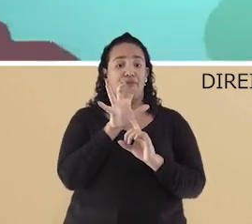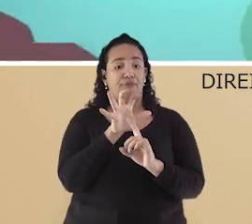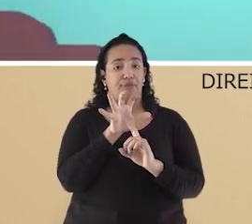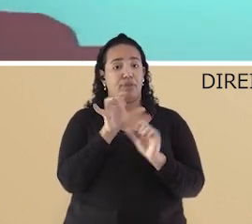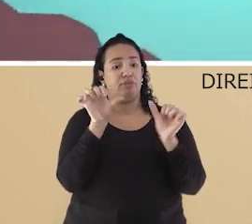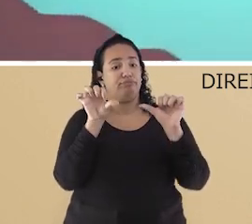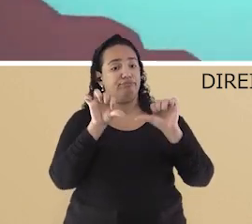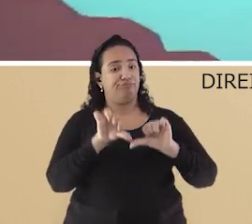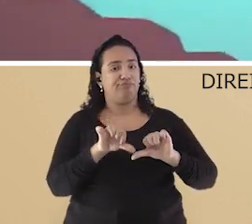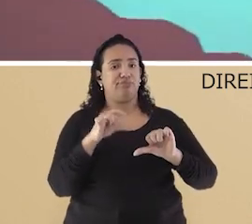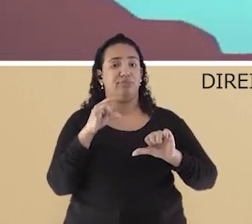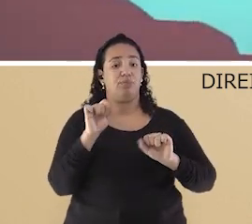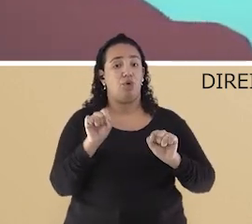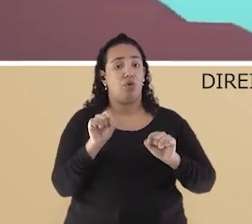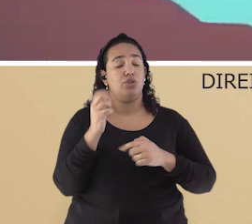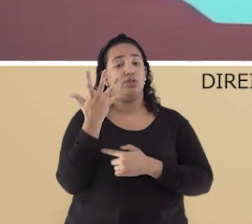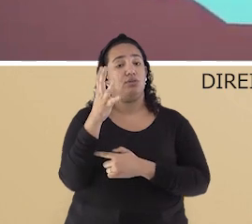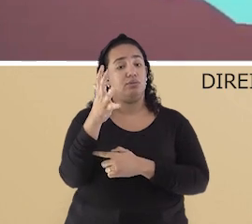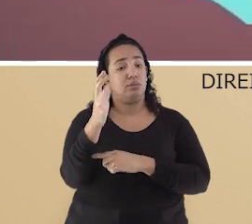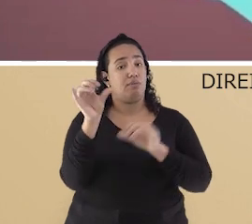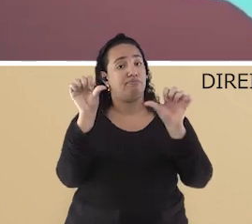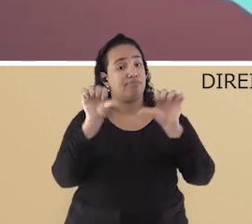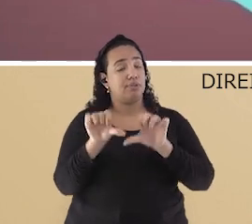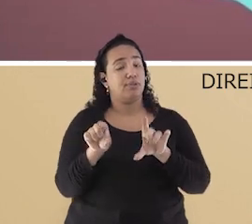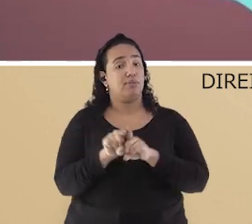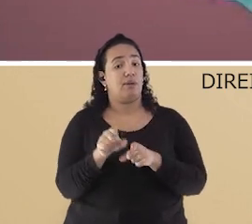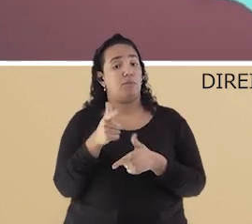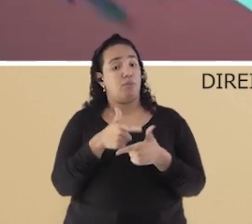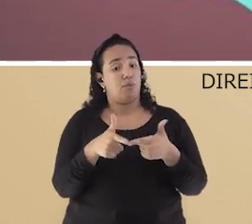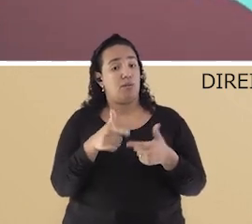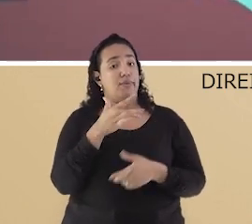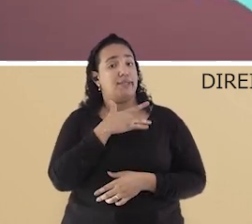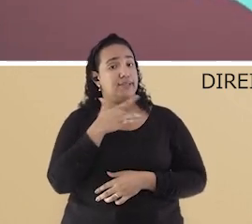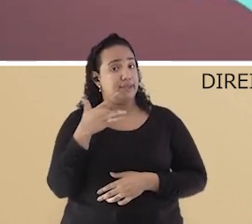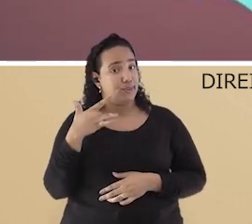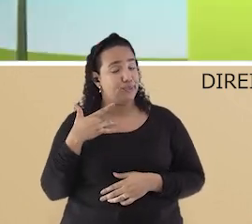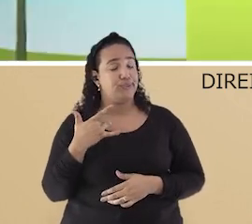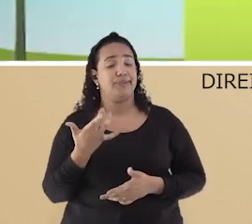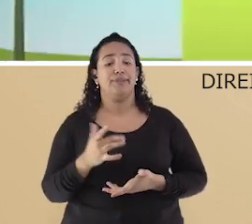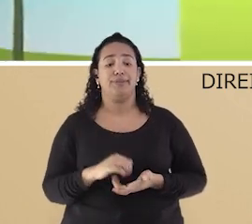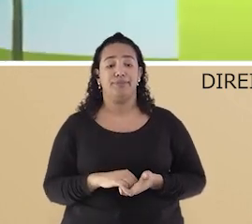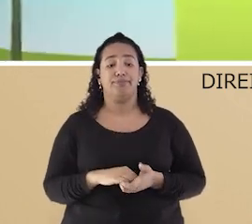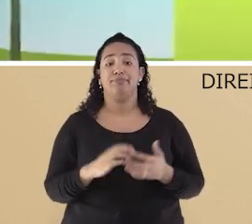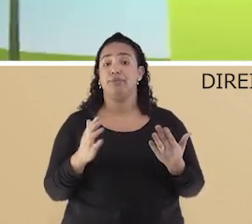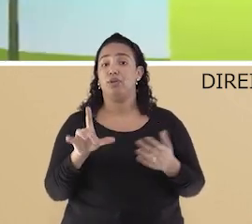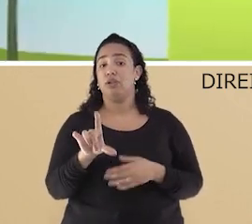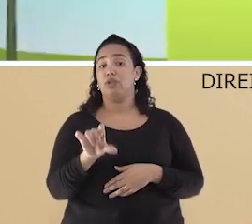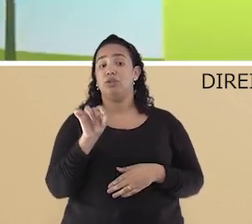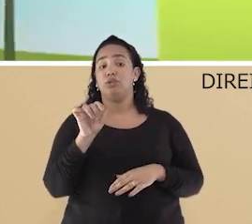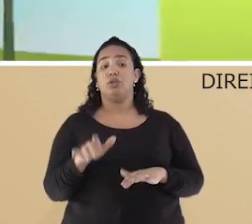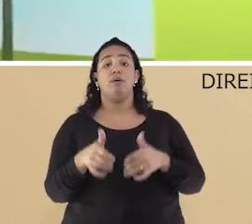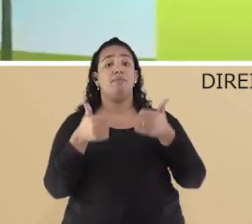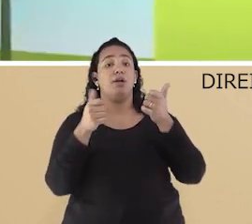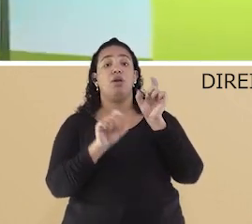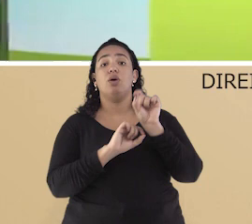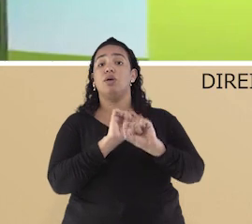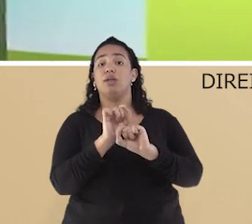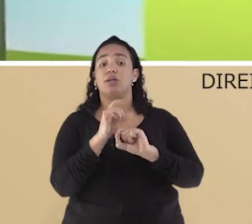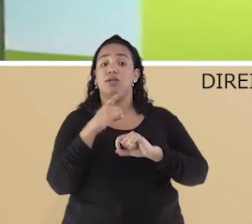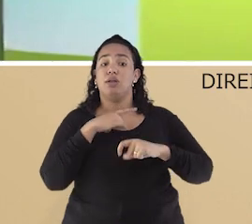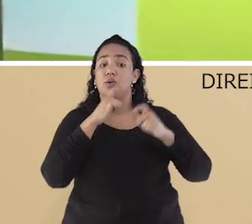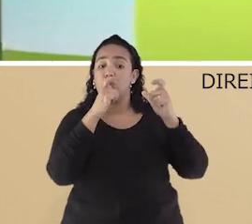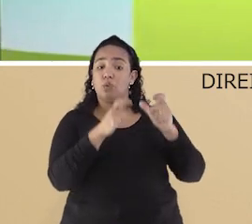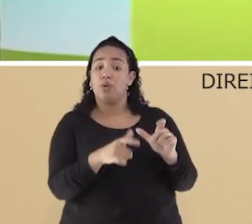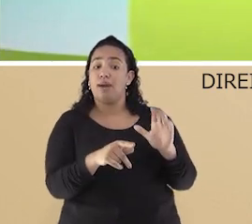elementos muito tóxicos, que provocam danos ao ambiente e sérios problemas de saúde. A opção é levar o celular a um posto de